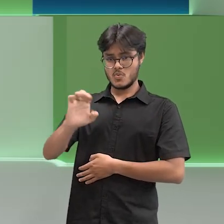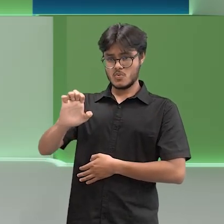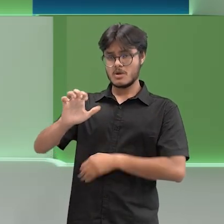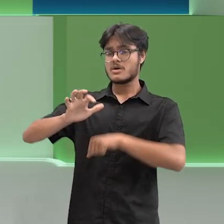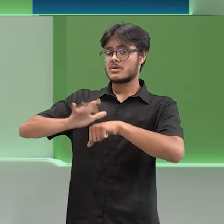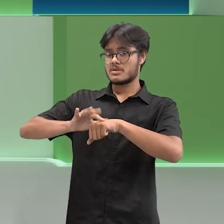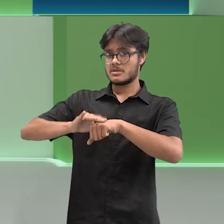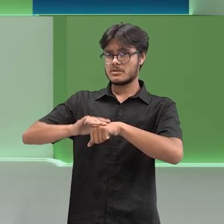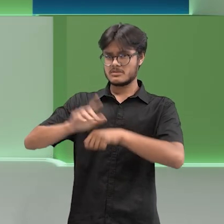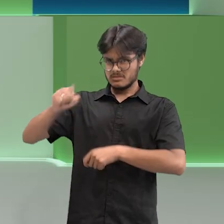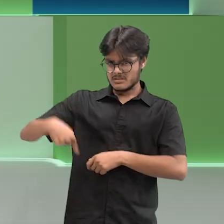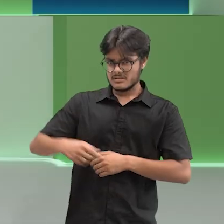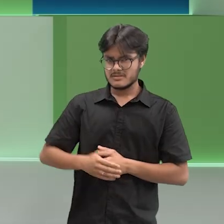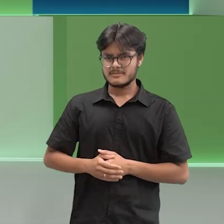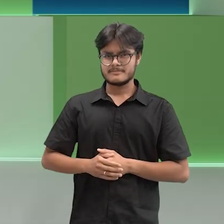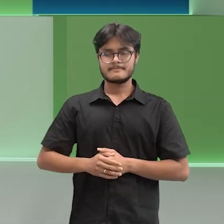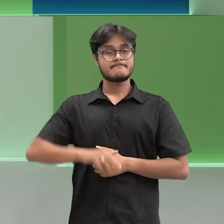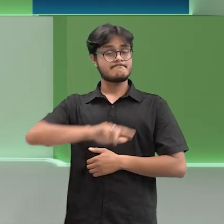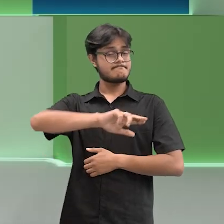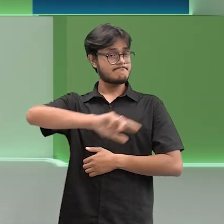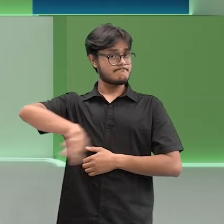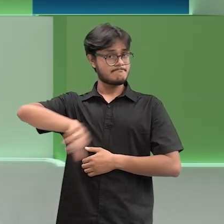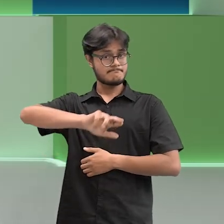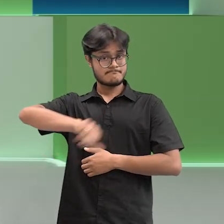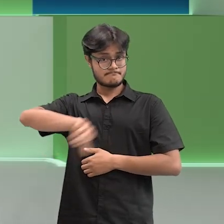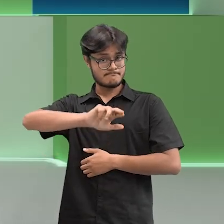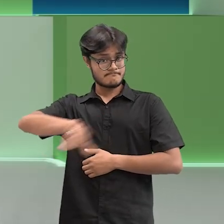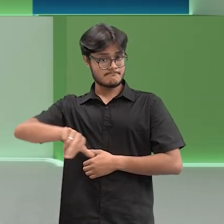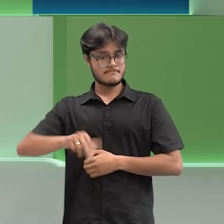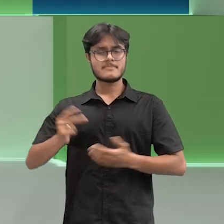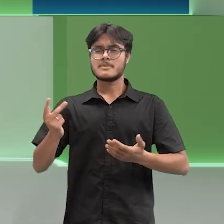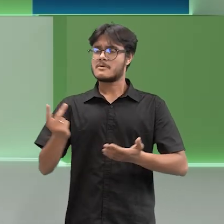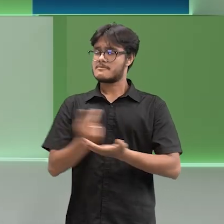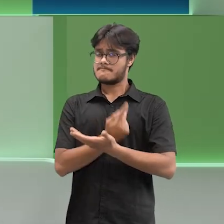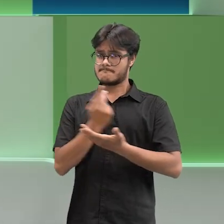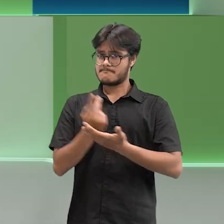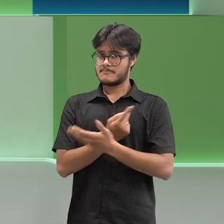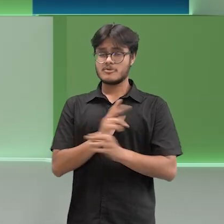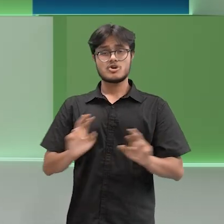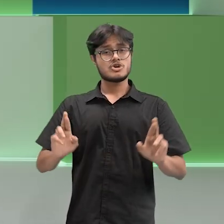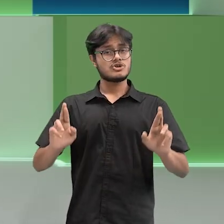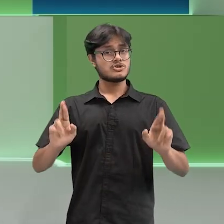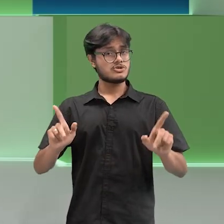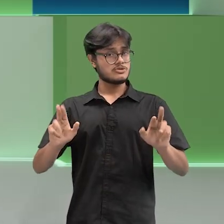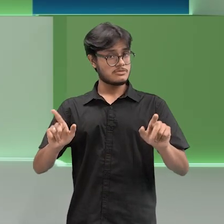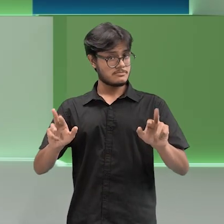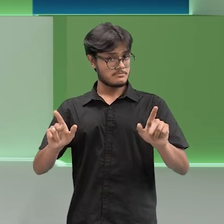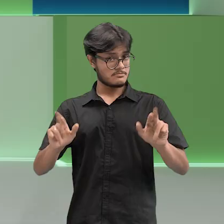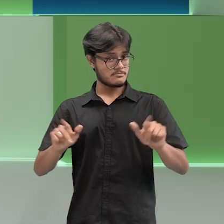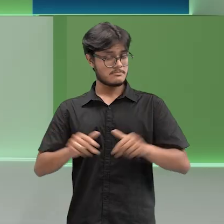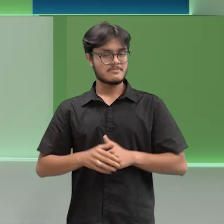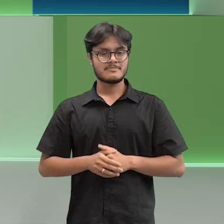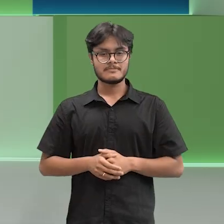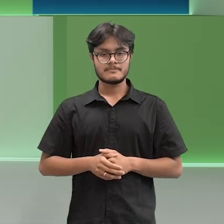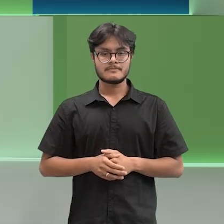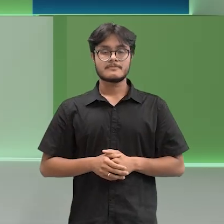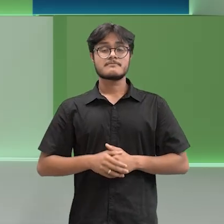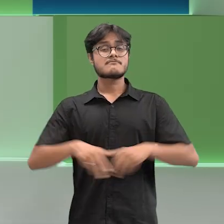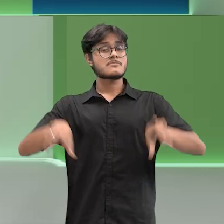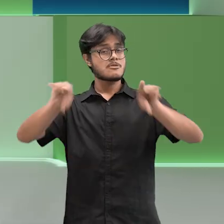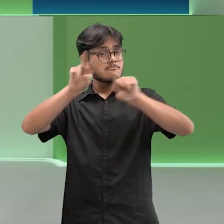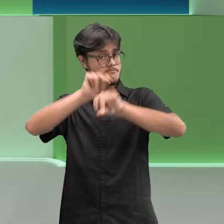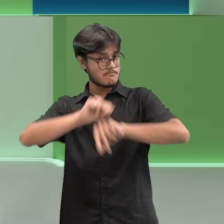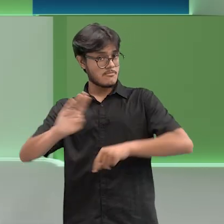cisticercose. Não! Não! Pelo amor de Deus, não caia nessa pegadinha! Por